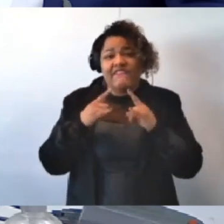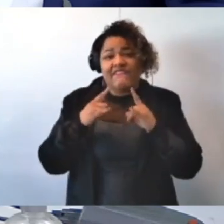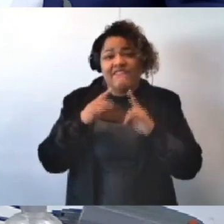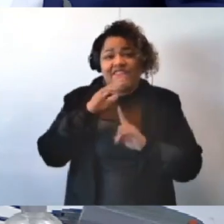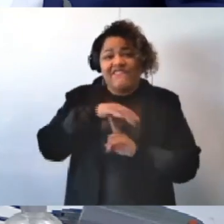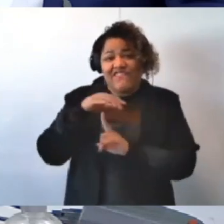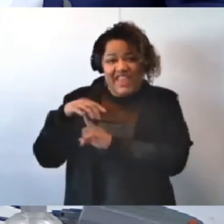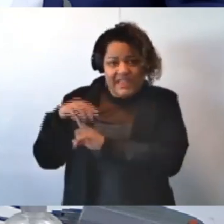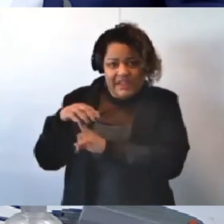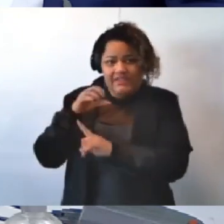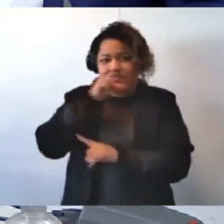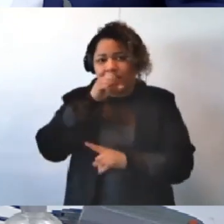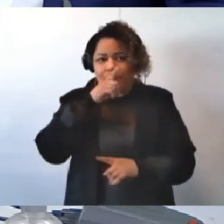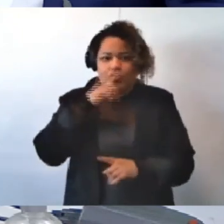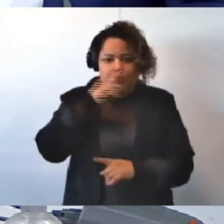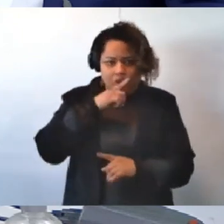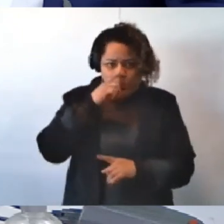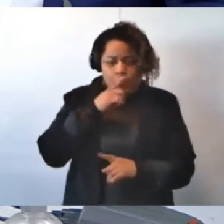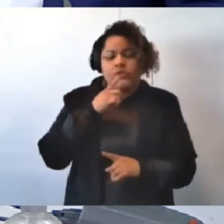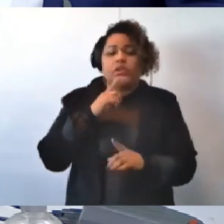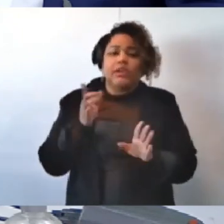fechada.